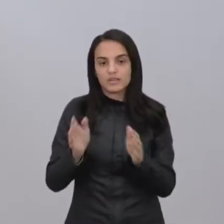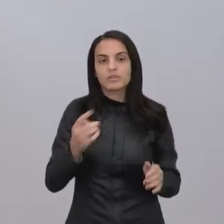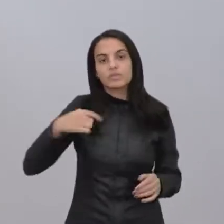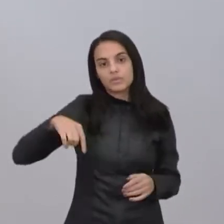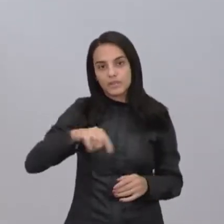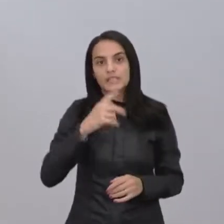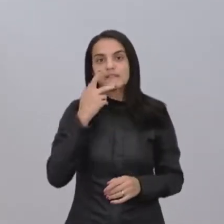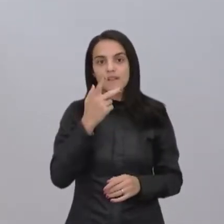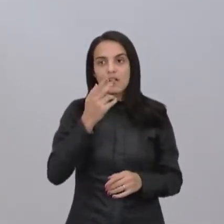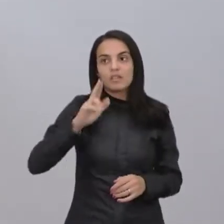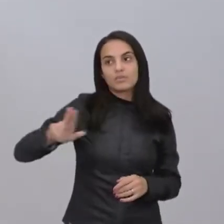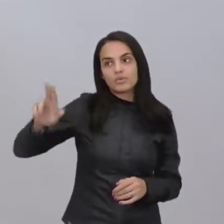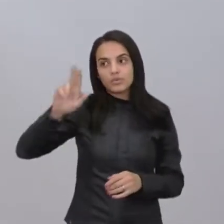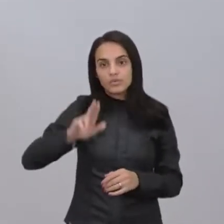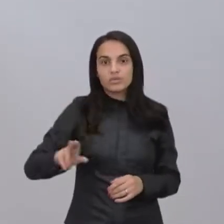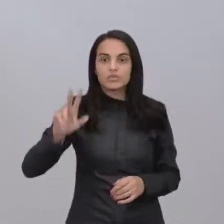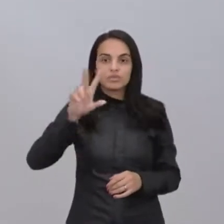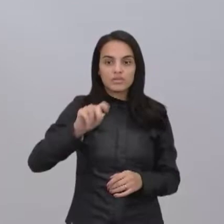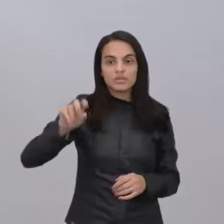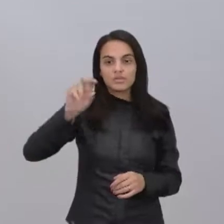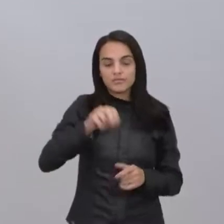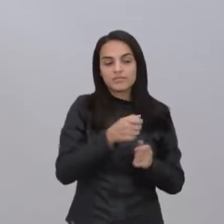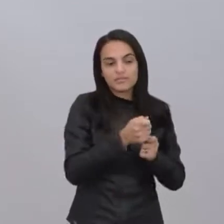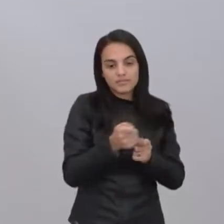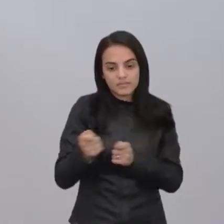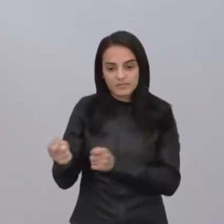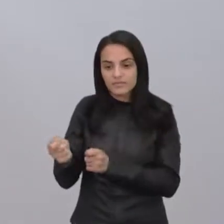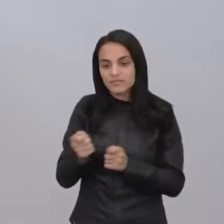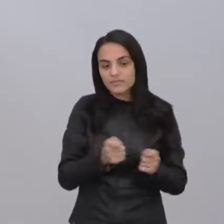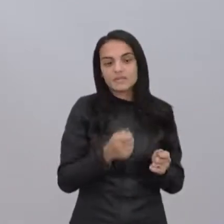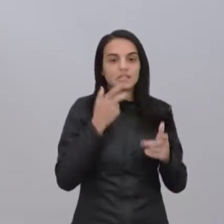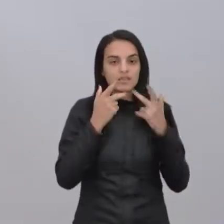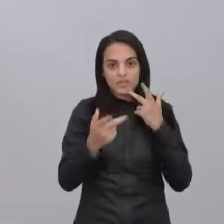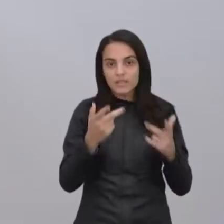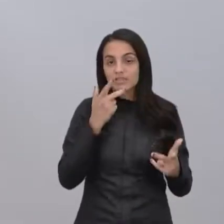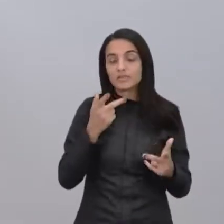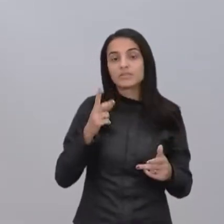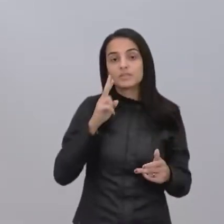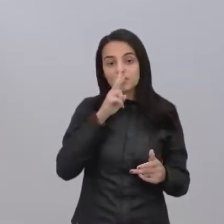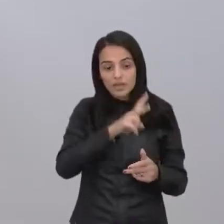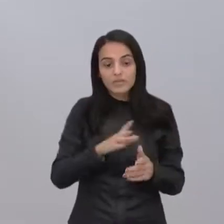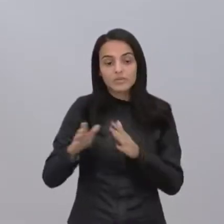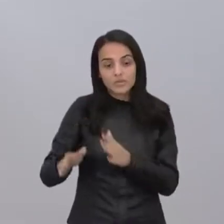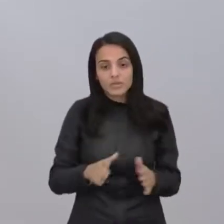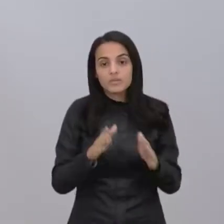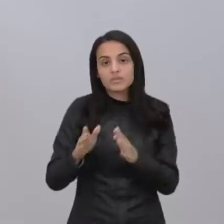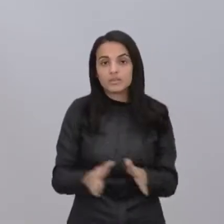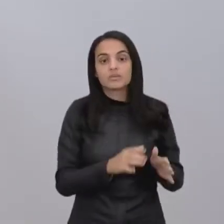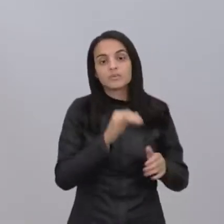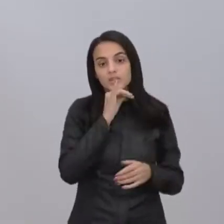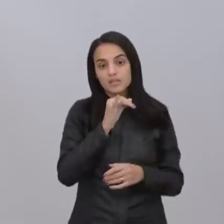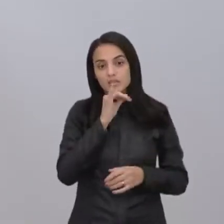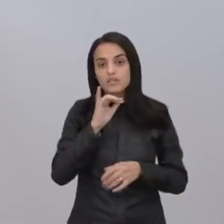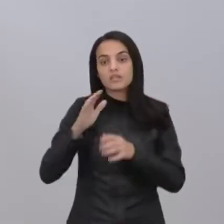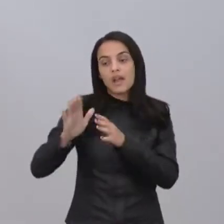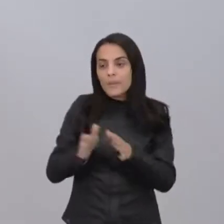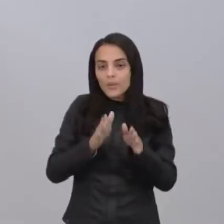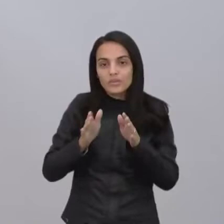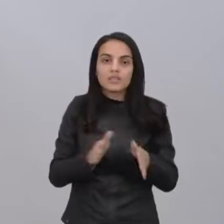de uso de agrotóxico e do agronegócio, a gente está falando das grandes produções, não, por exemplo, da